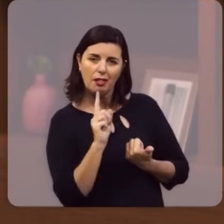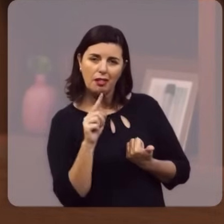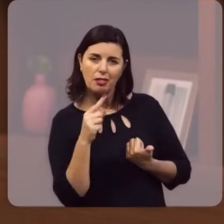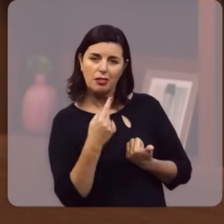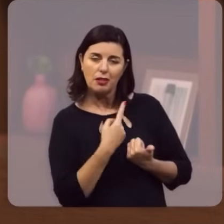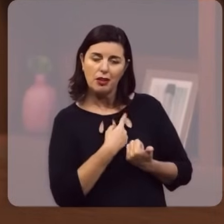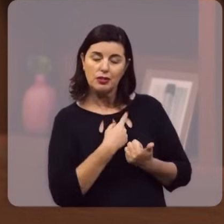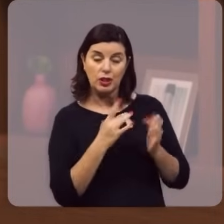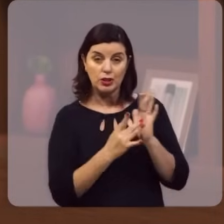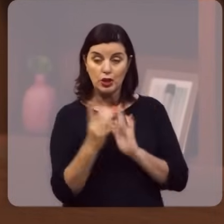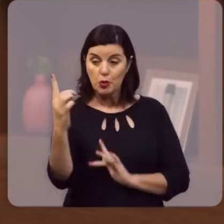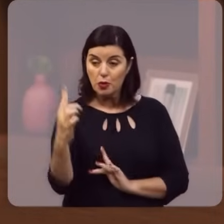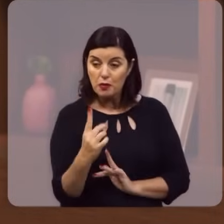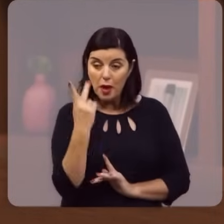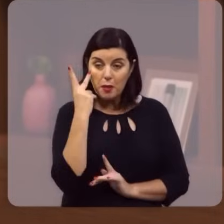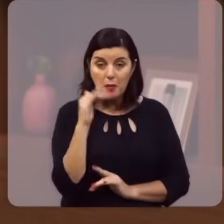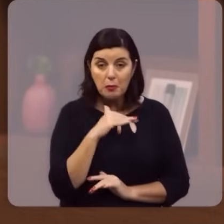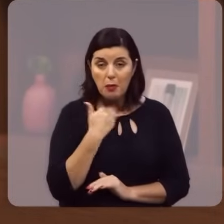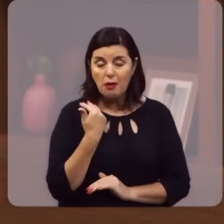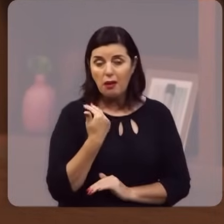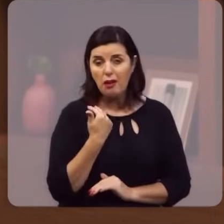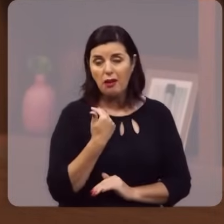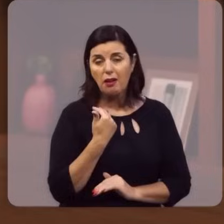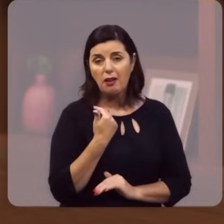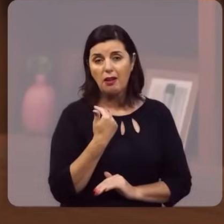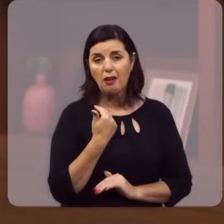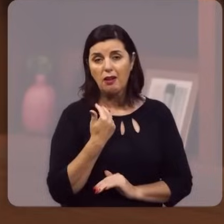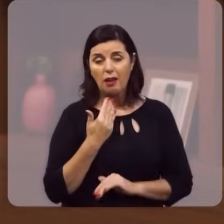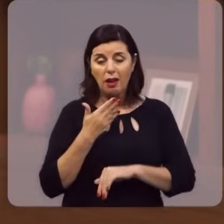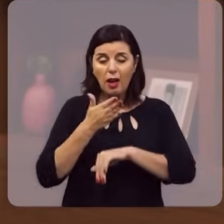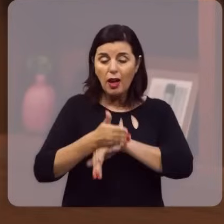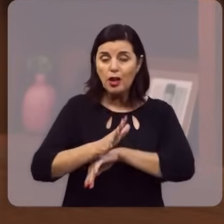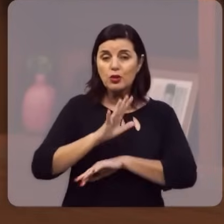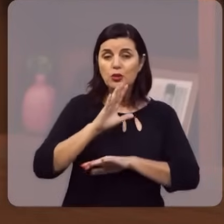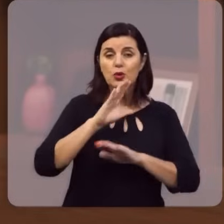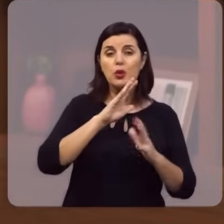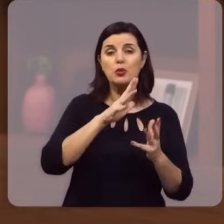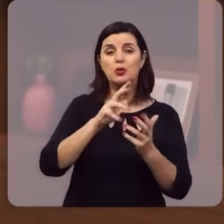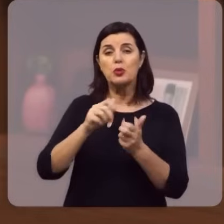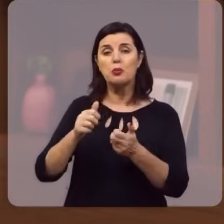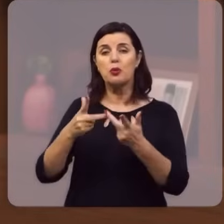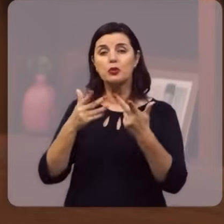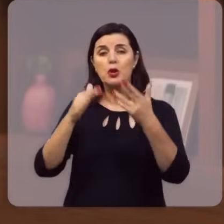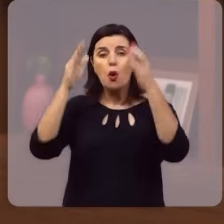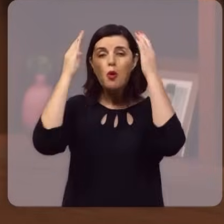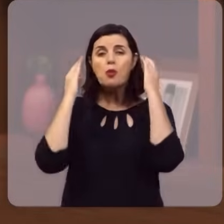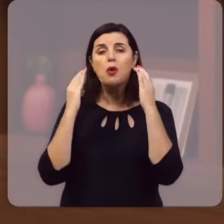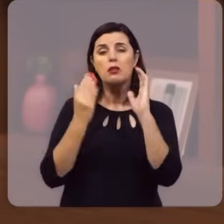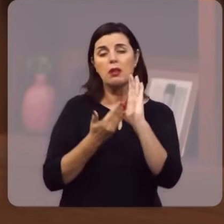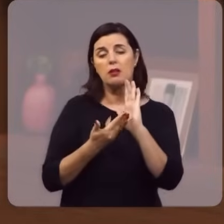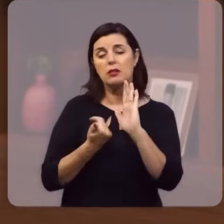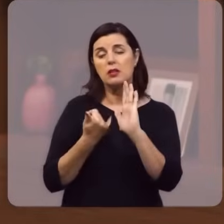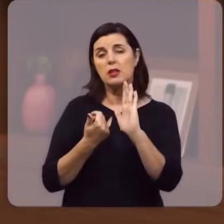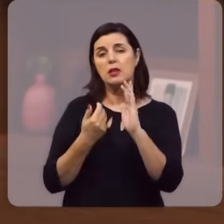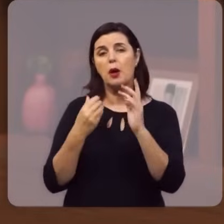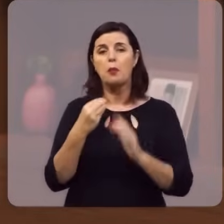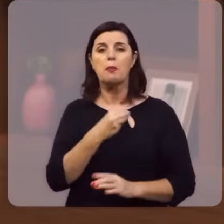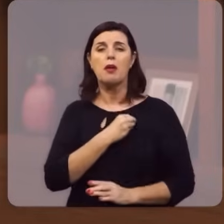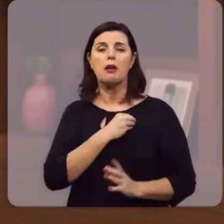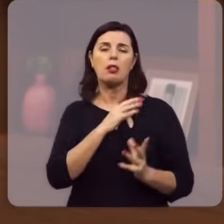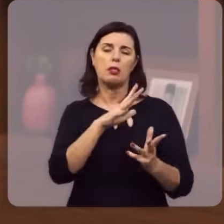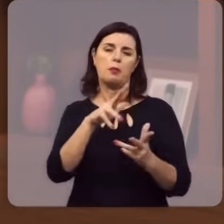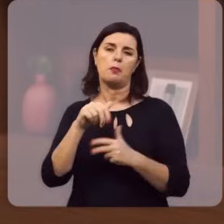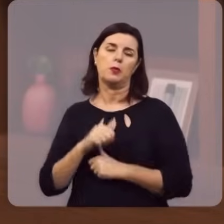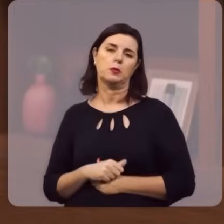Ele veio para Morrer ele entrou no mundo como cordeiro de Deus que tira o pecado do mundo